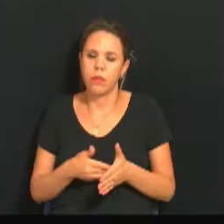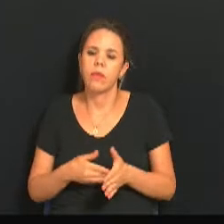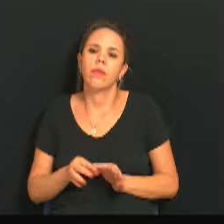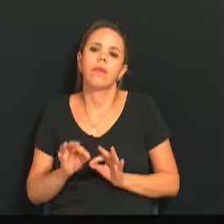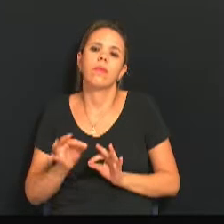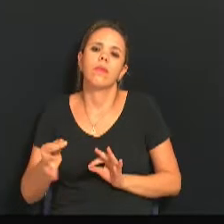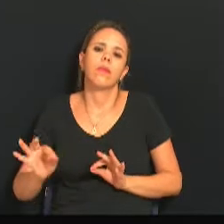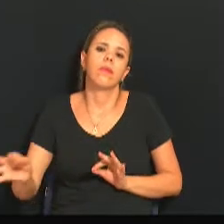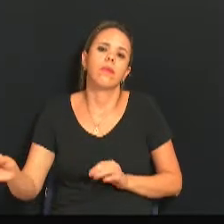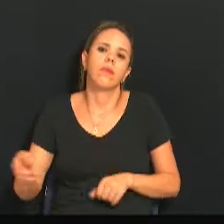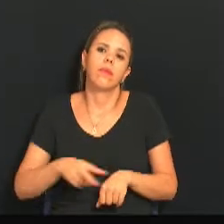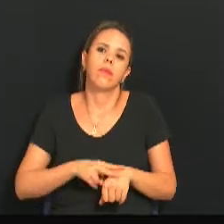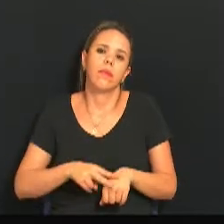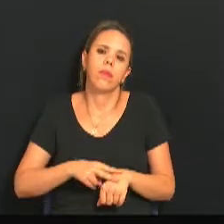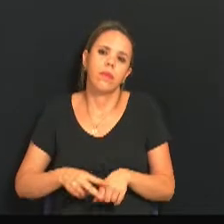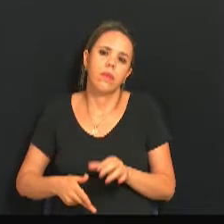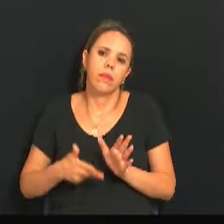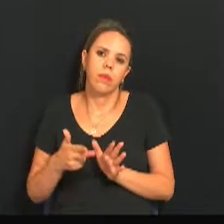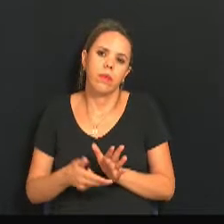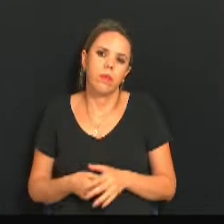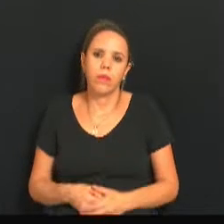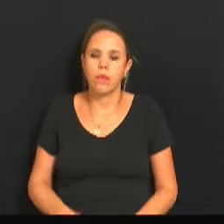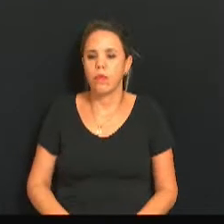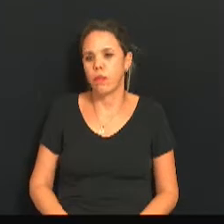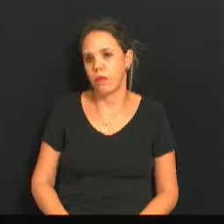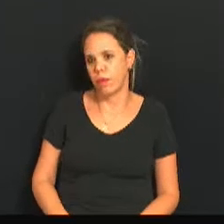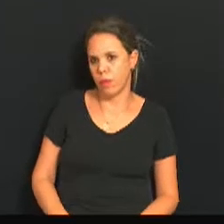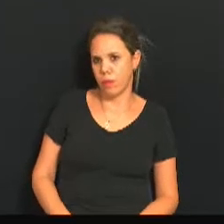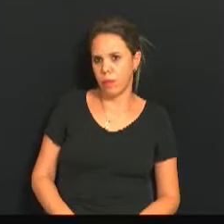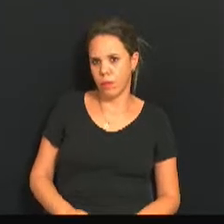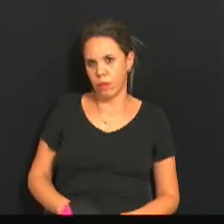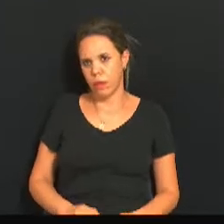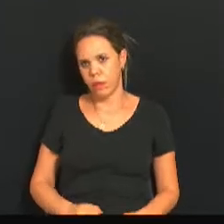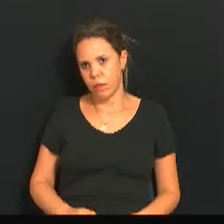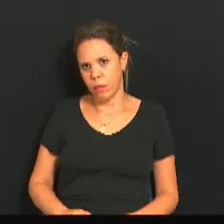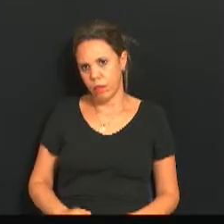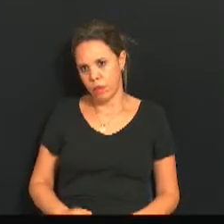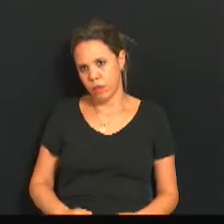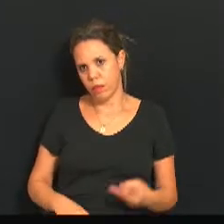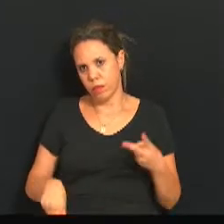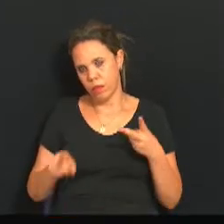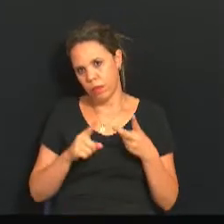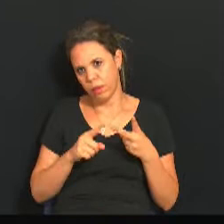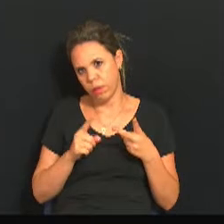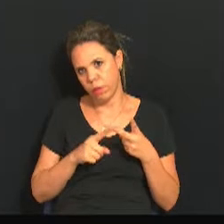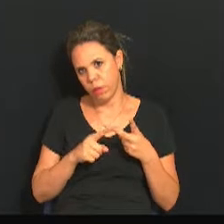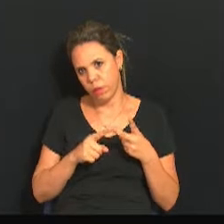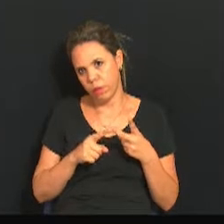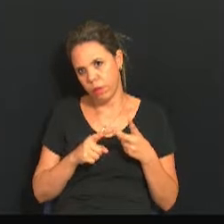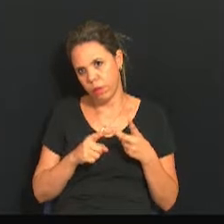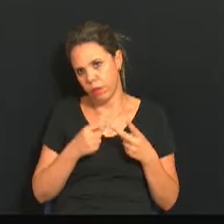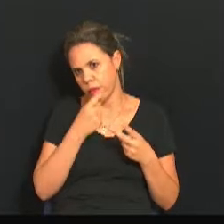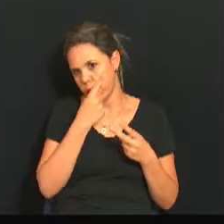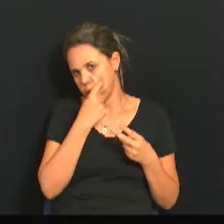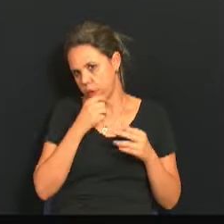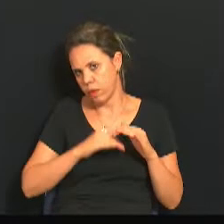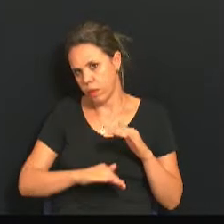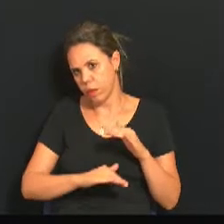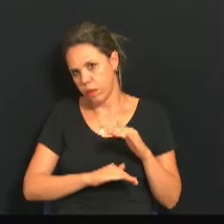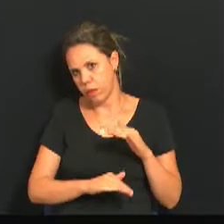área verde dentro copiar vi que é o espaço o segundo é mais embaixo